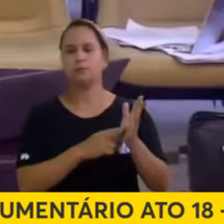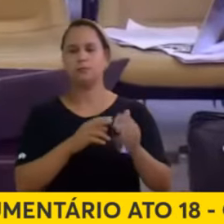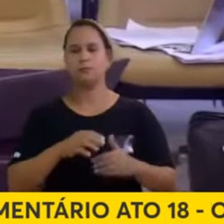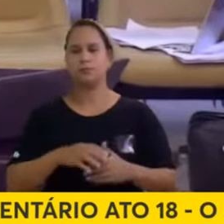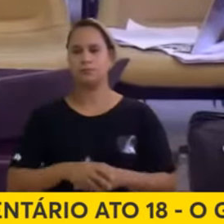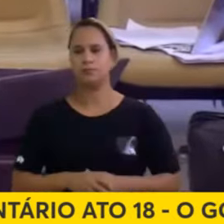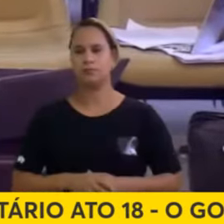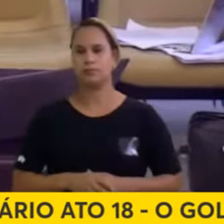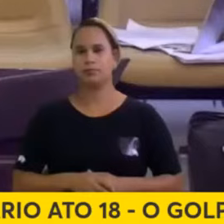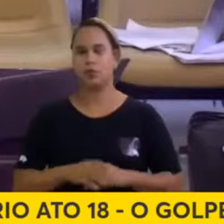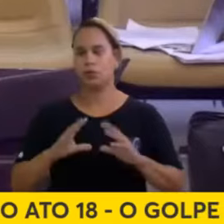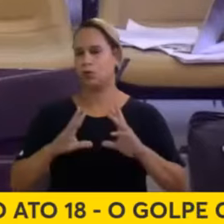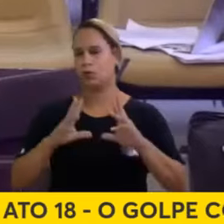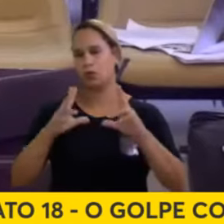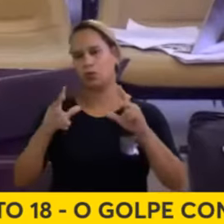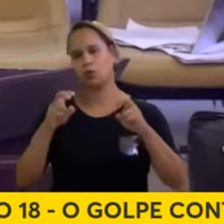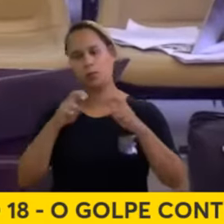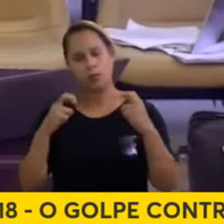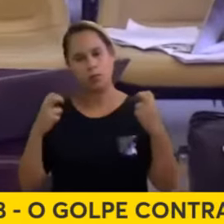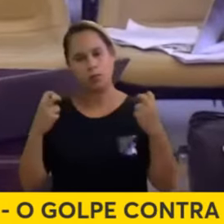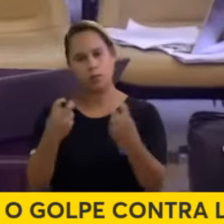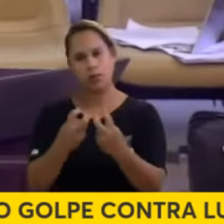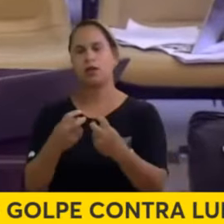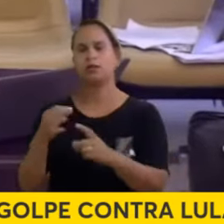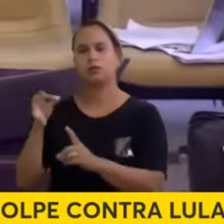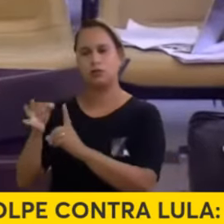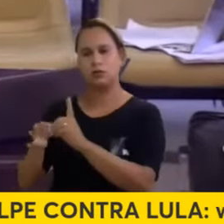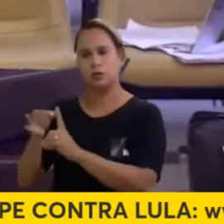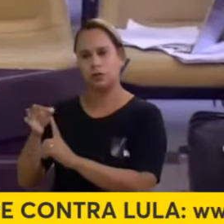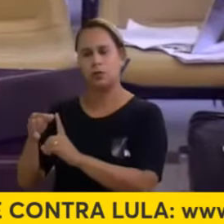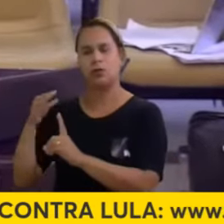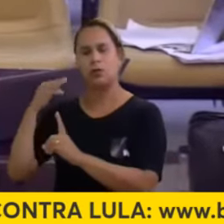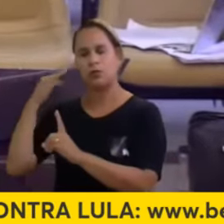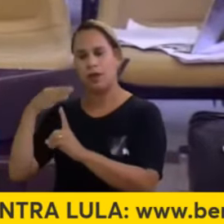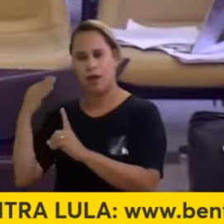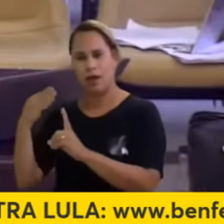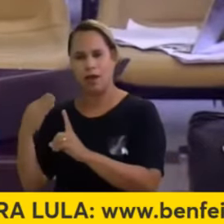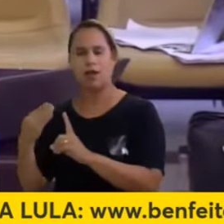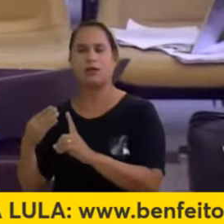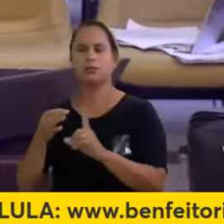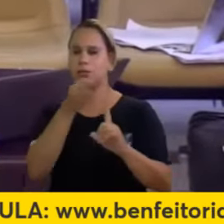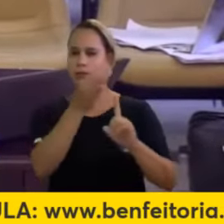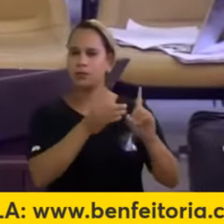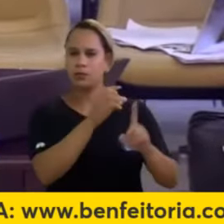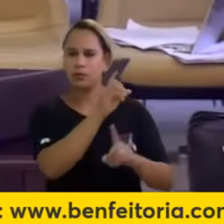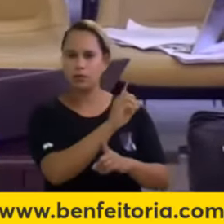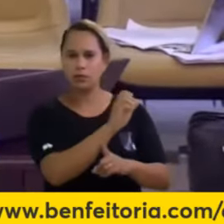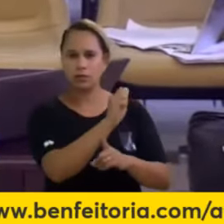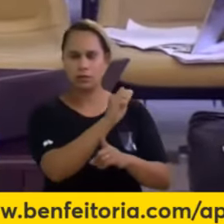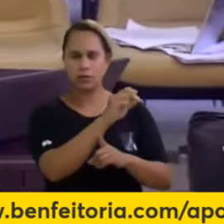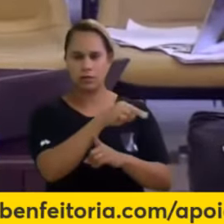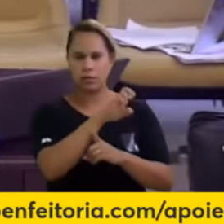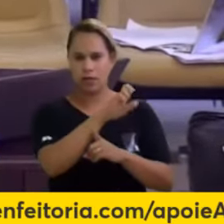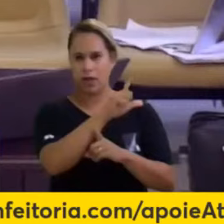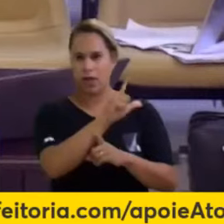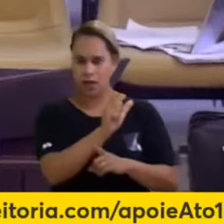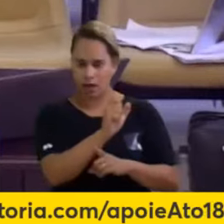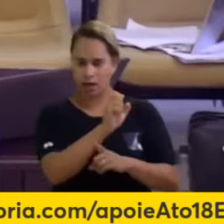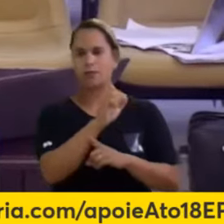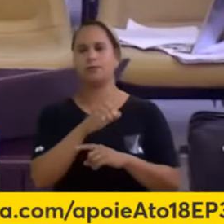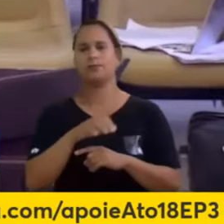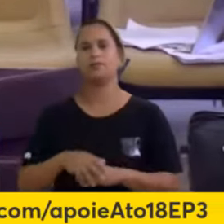demais membros dessa corte D Cláudia desembargadora Cláudia Doutora Daniele Digno representante do Ministério